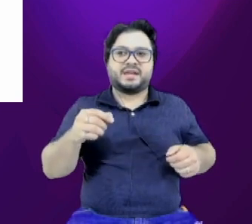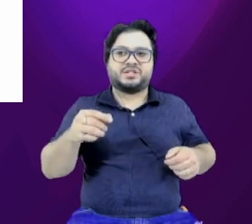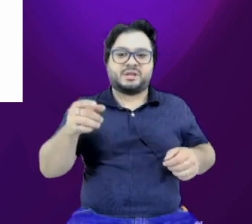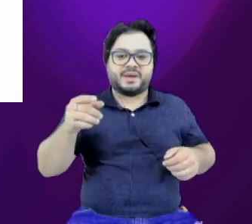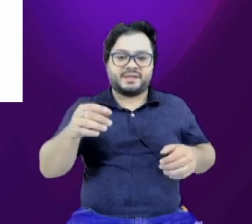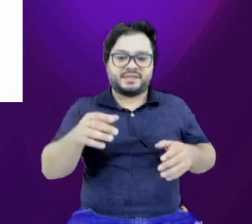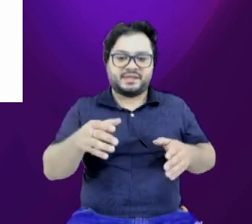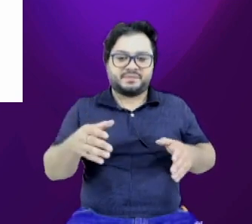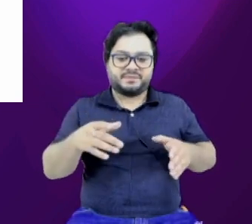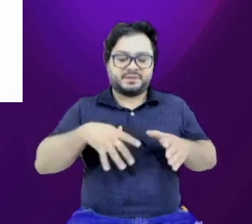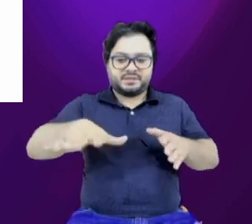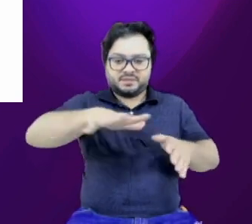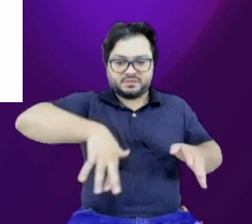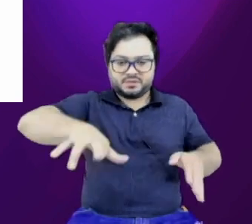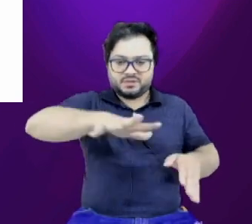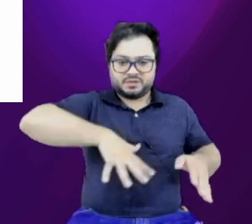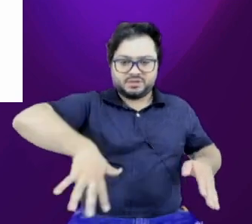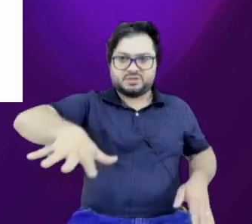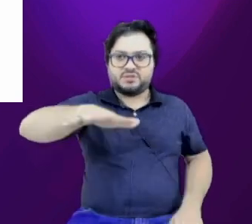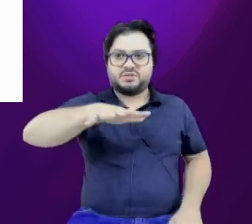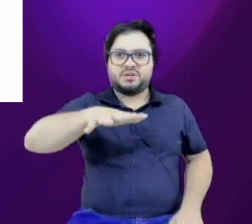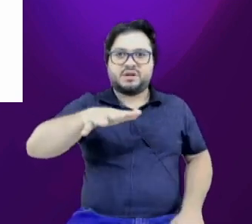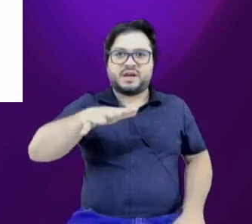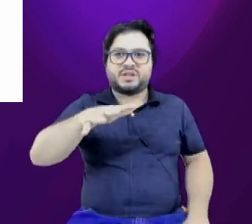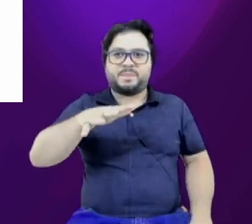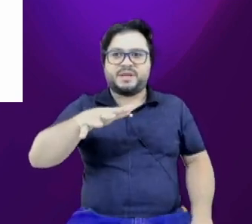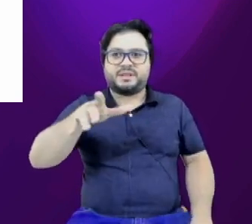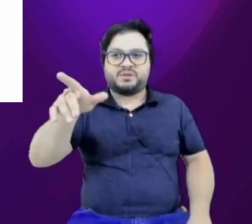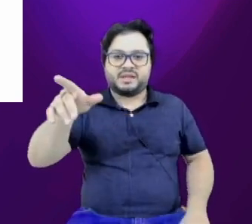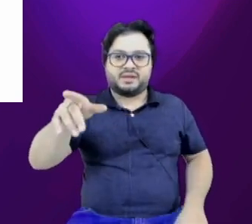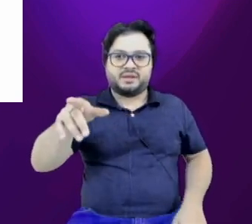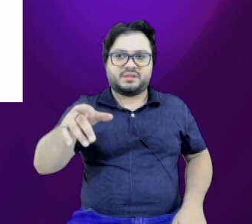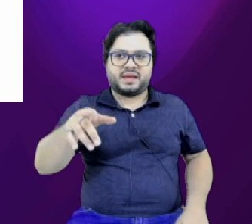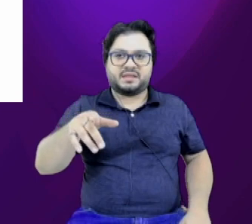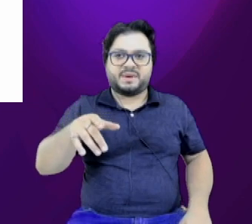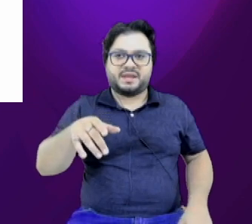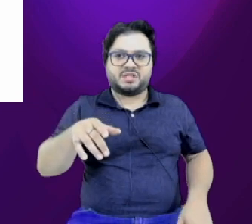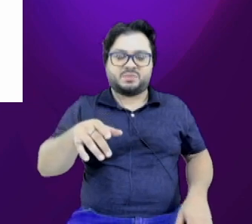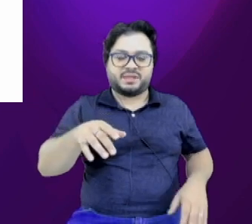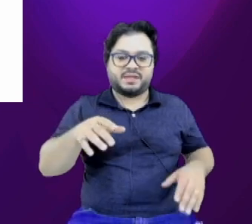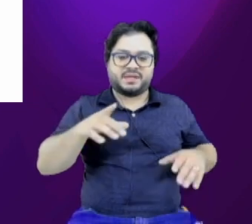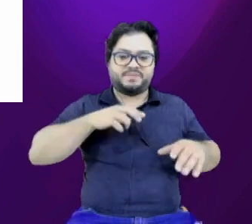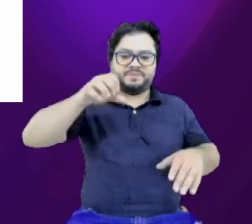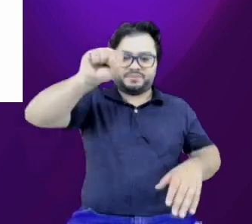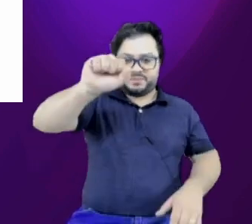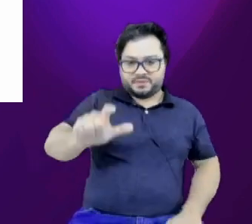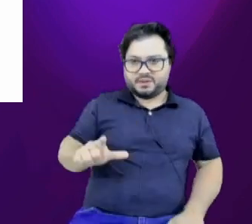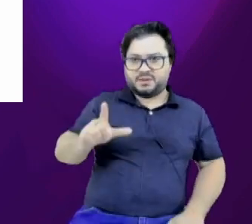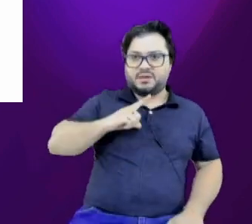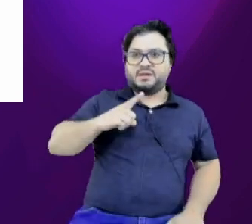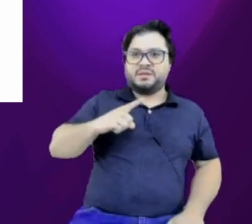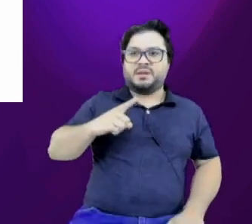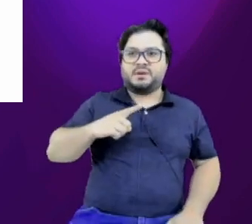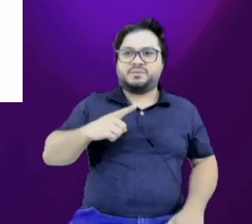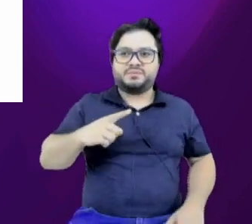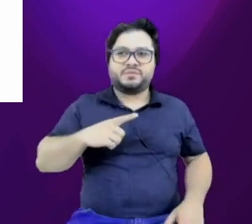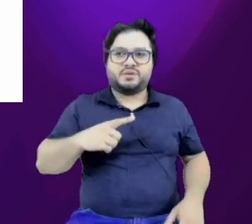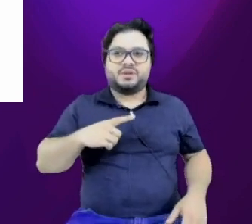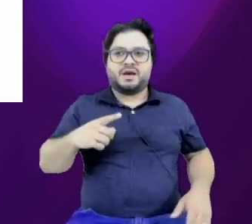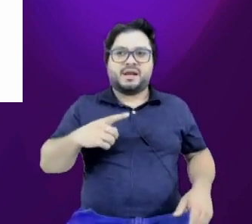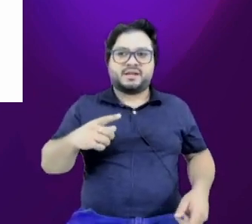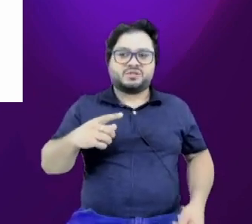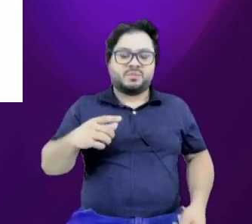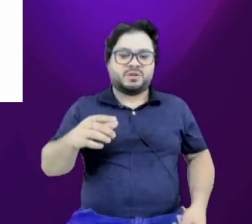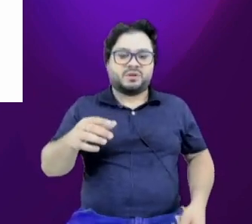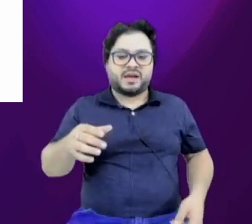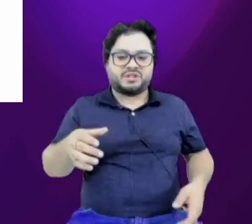na regional, é assustador. Nós vemos que o Sudeste tem a maioria dos patologistas, mas é muito triste pensar